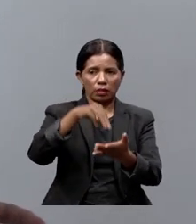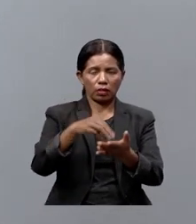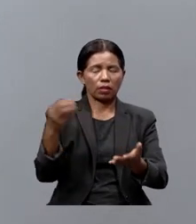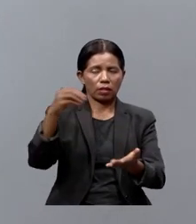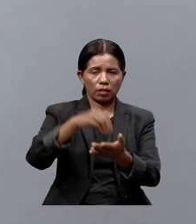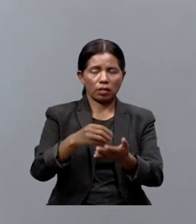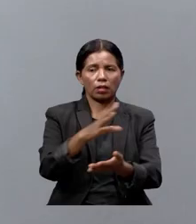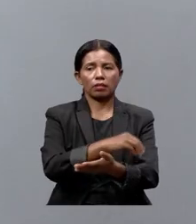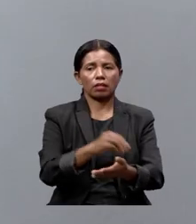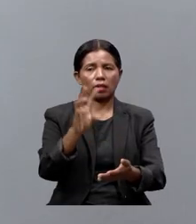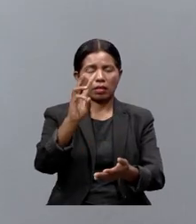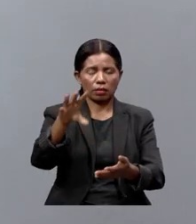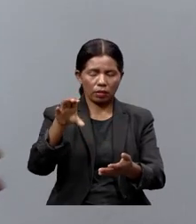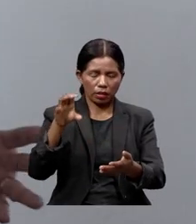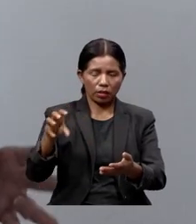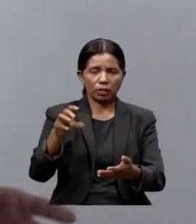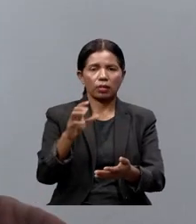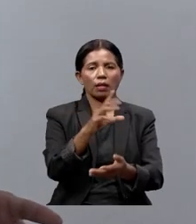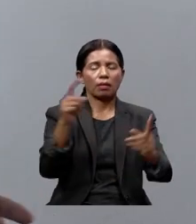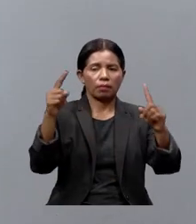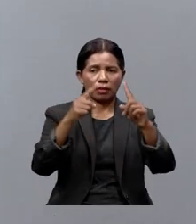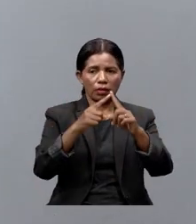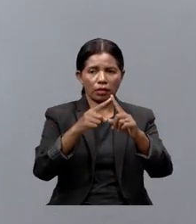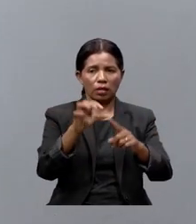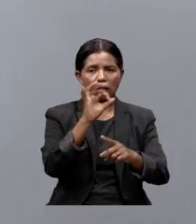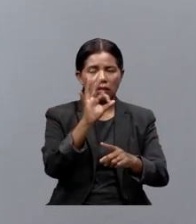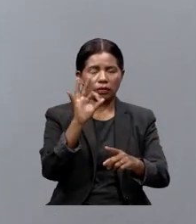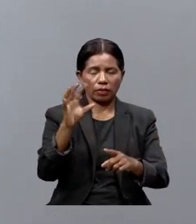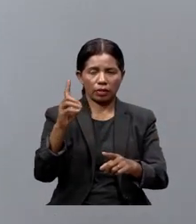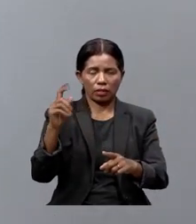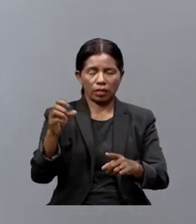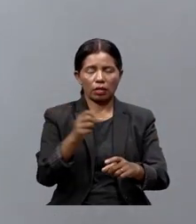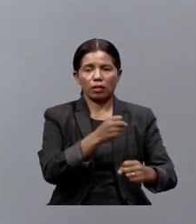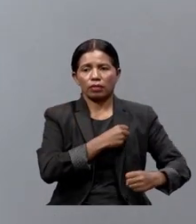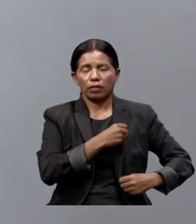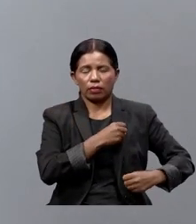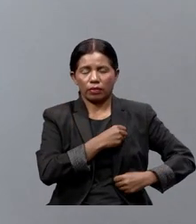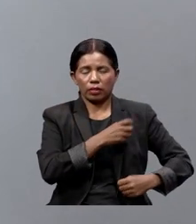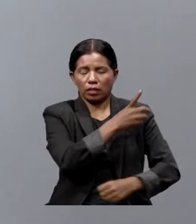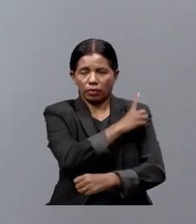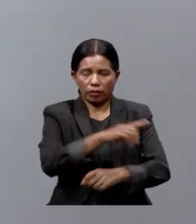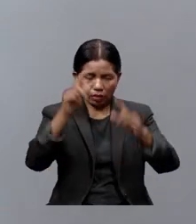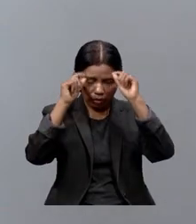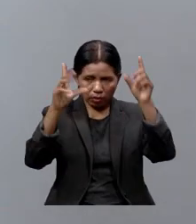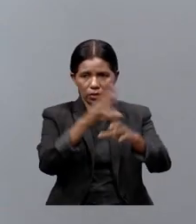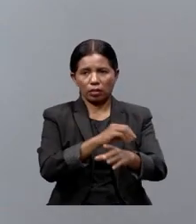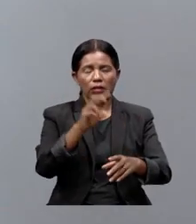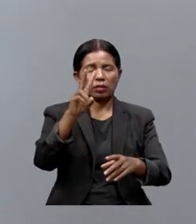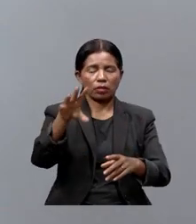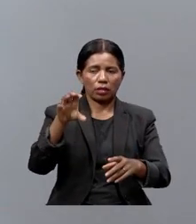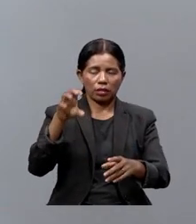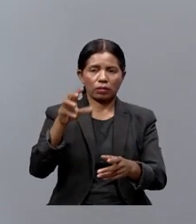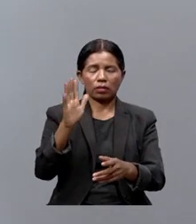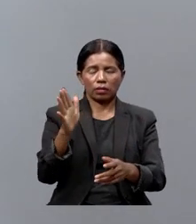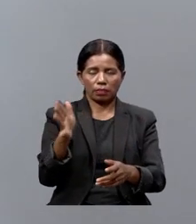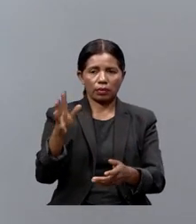fil fala 750 mil Bahia, FFDTL, Força de Defesa Timor-Leste, não, 250 mil, né, e tá